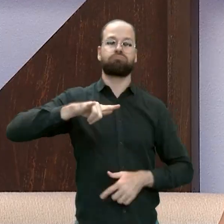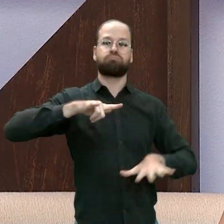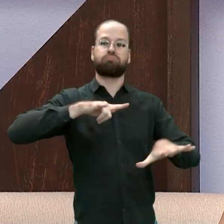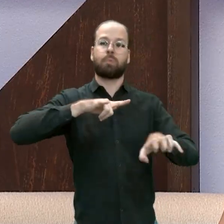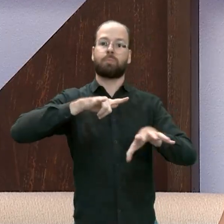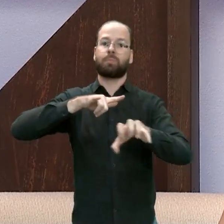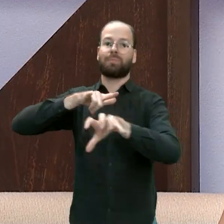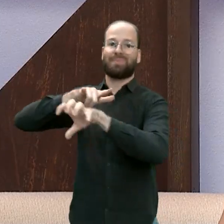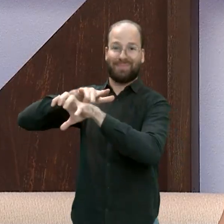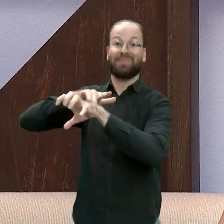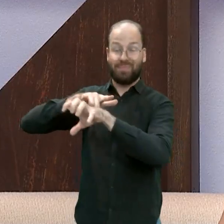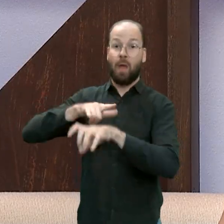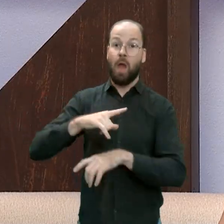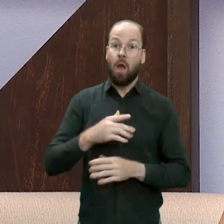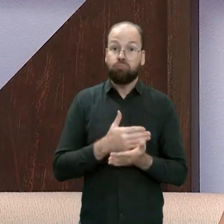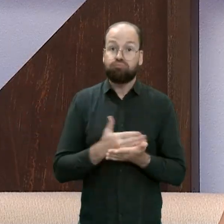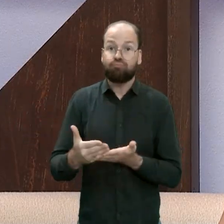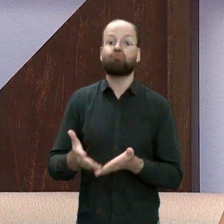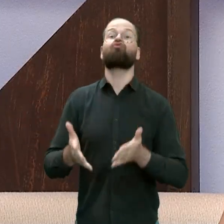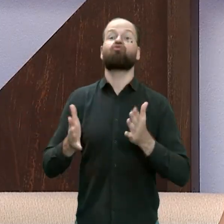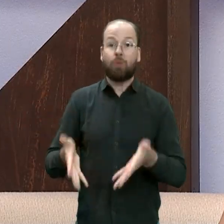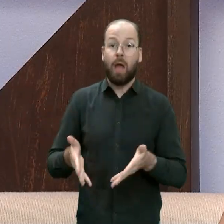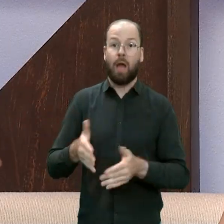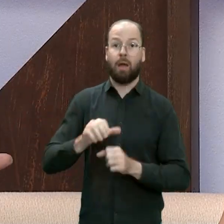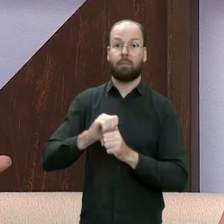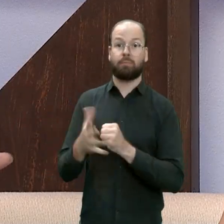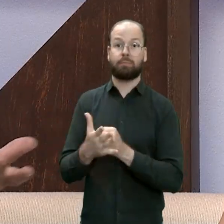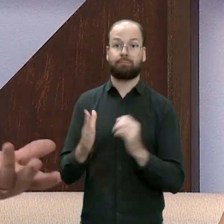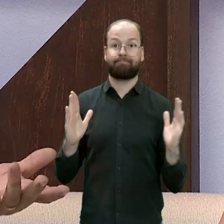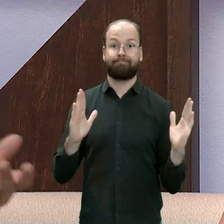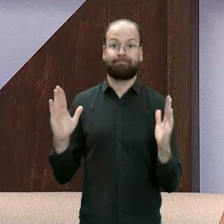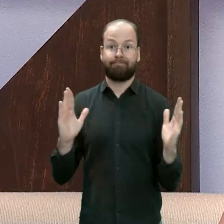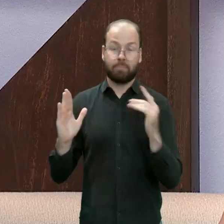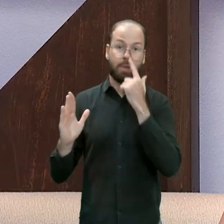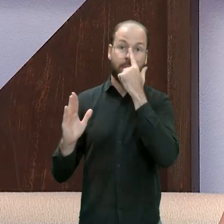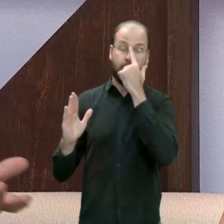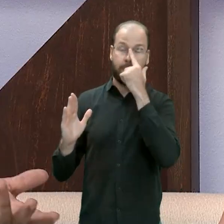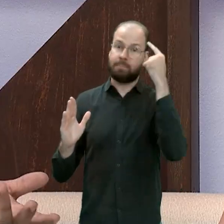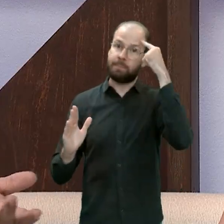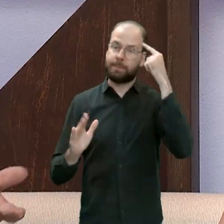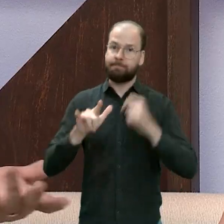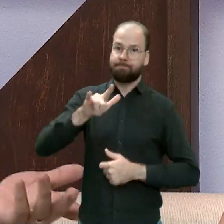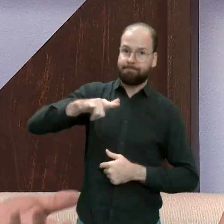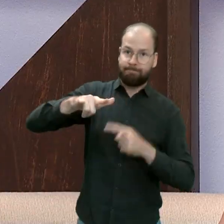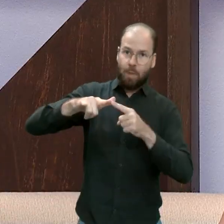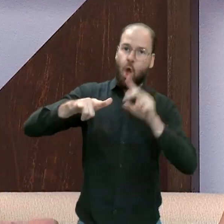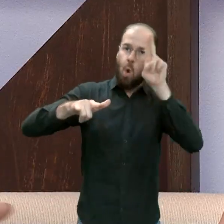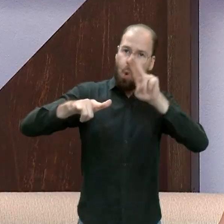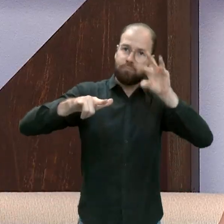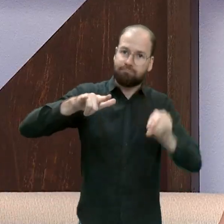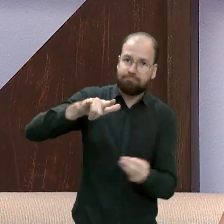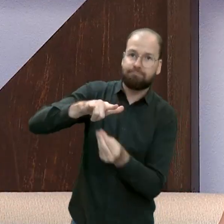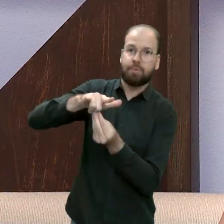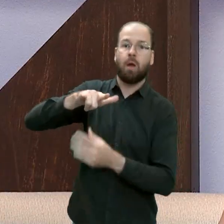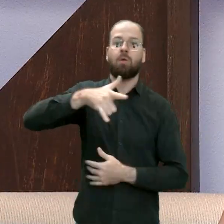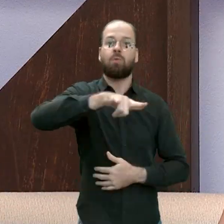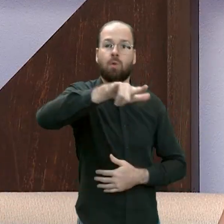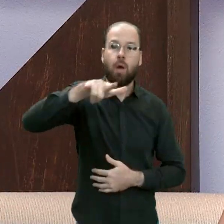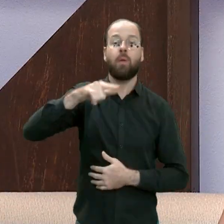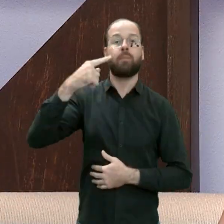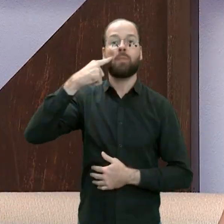entramos na pandemia, né, a ideia foi monitorar a situação do vírus nos ambientes de difícil acesso, uma vez que a gente